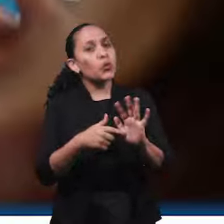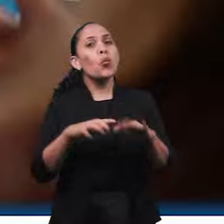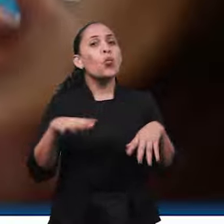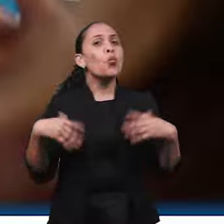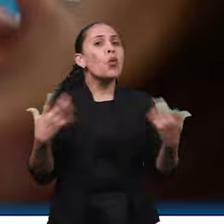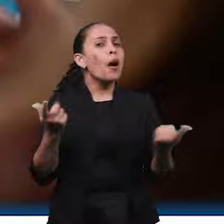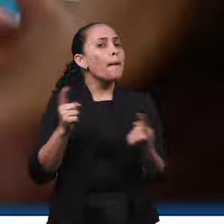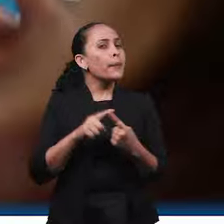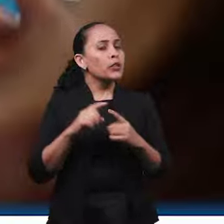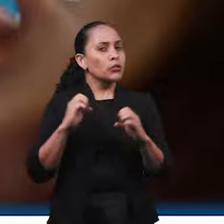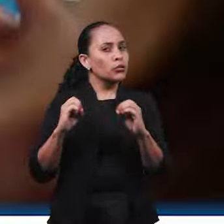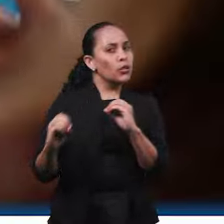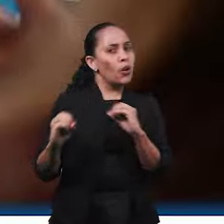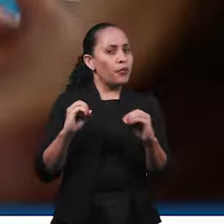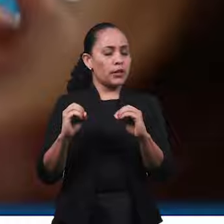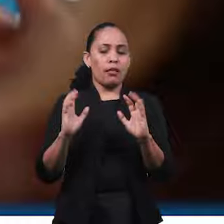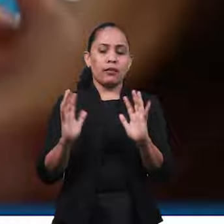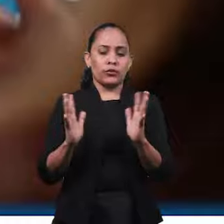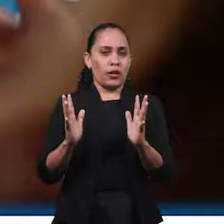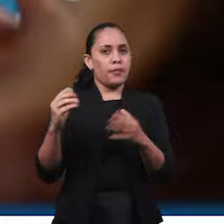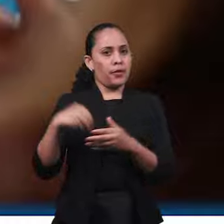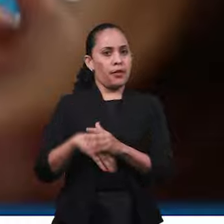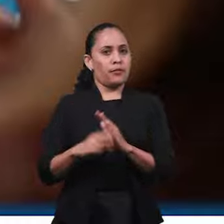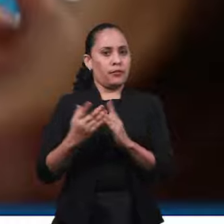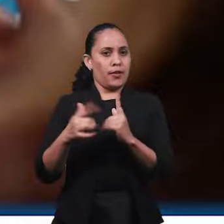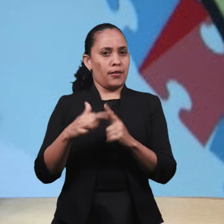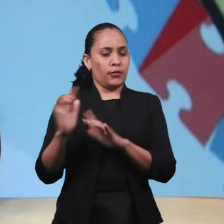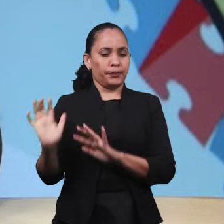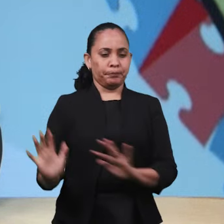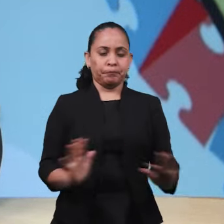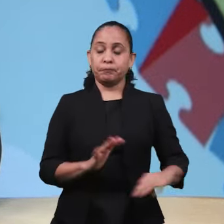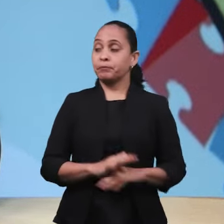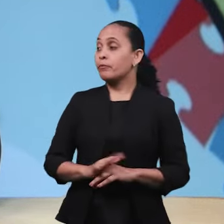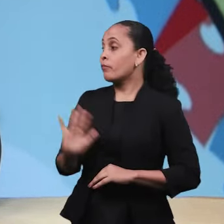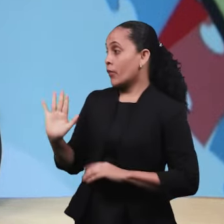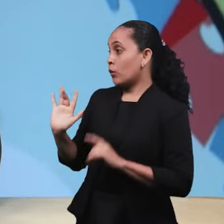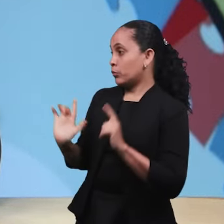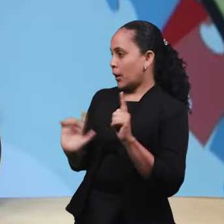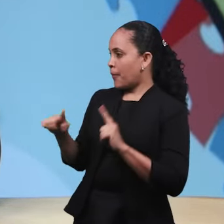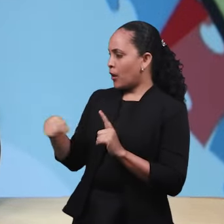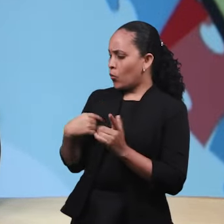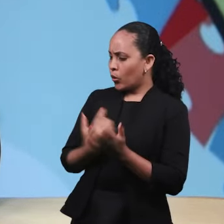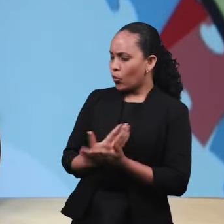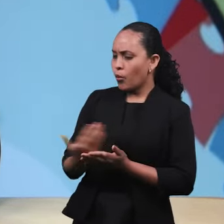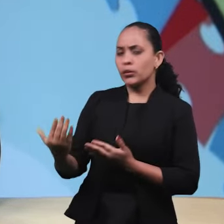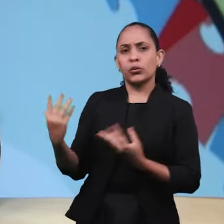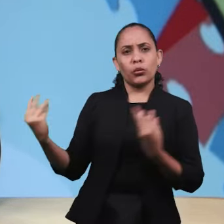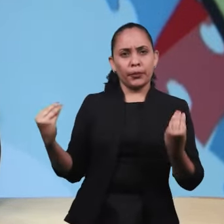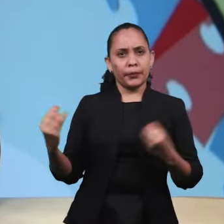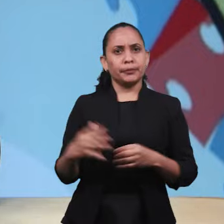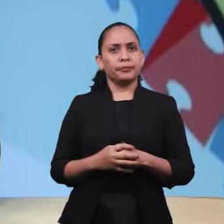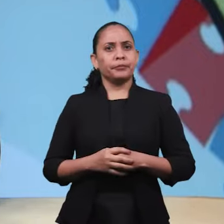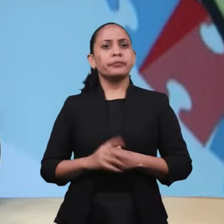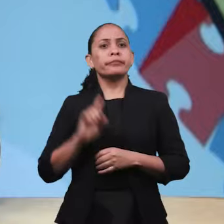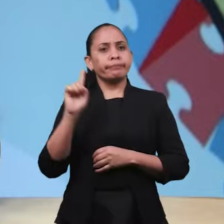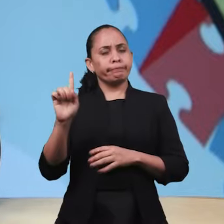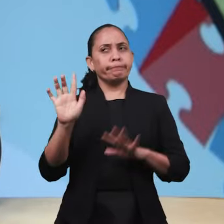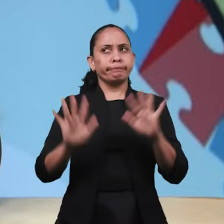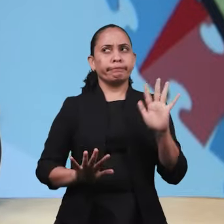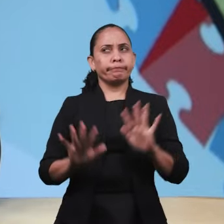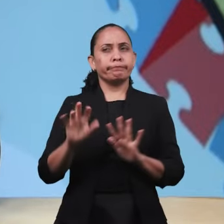objetivo dessas oficinas de Libras nas igrejas. Leonice, o trabalho ele começou na década